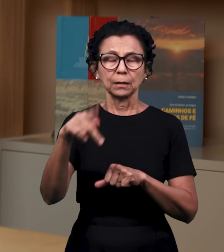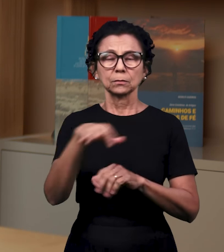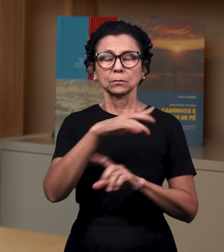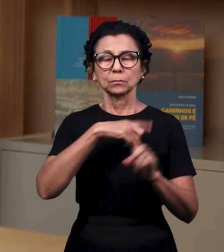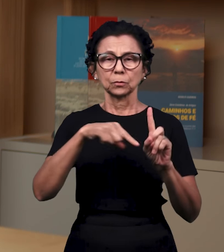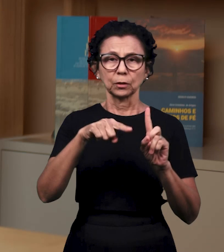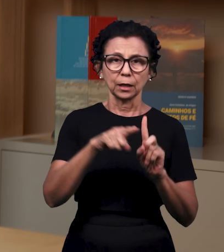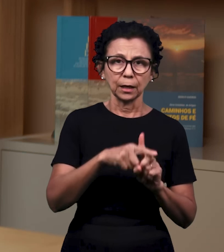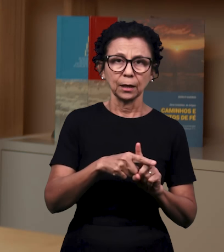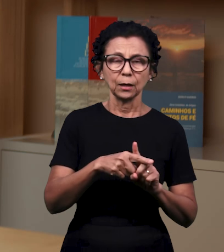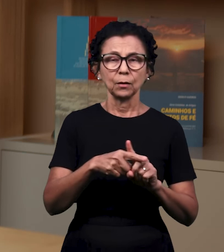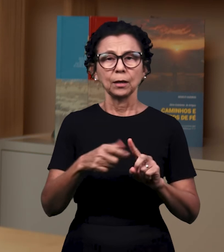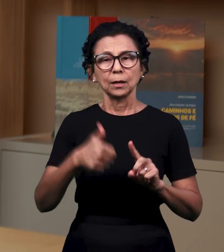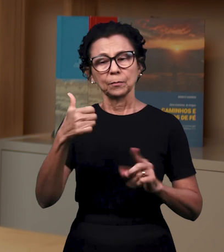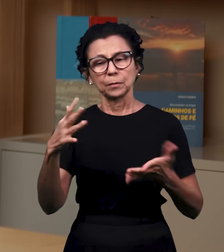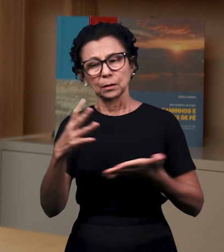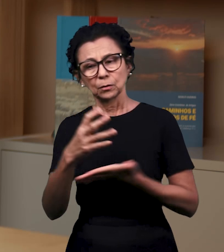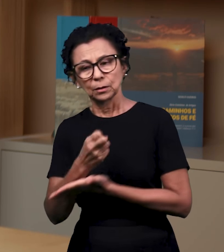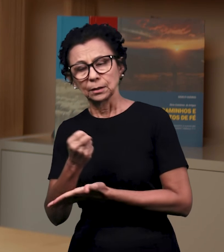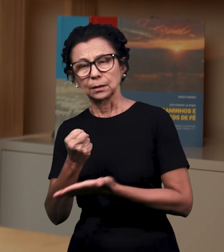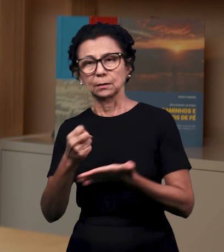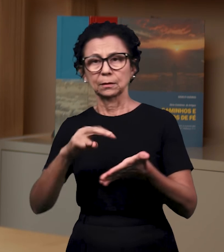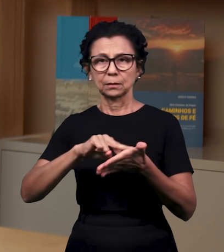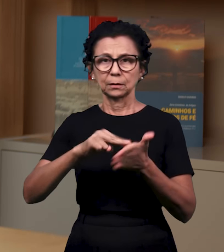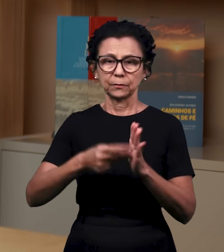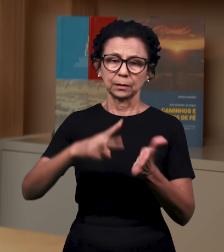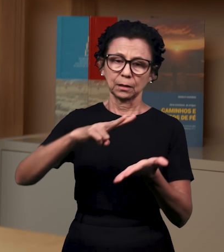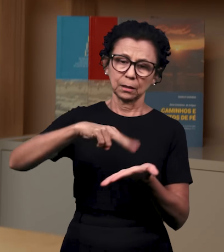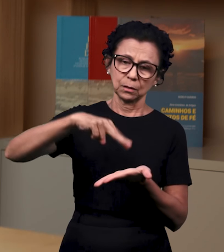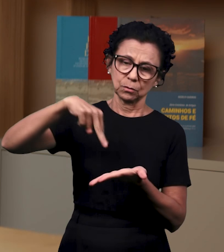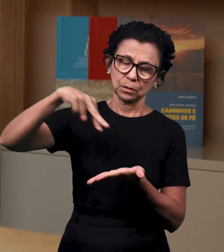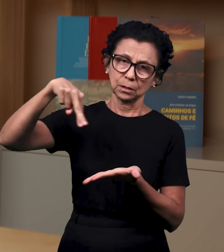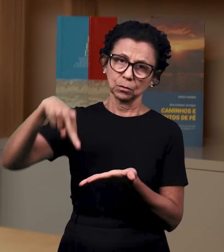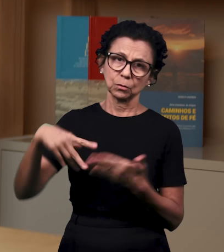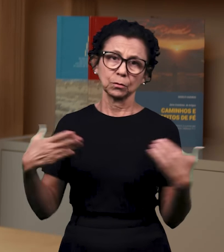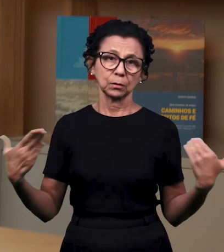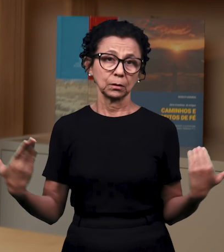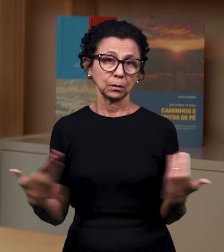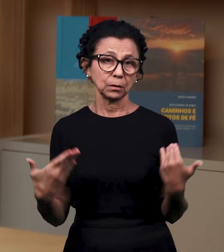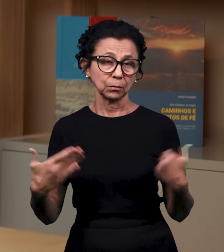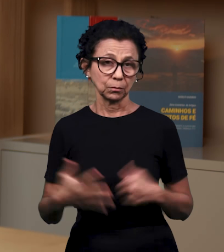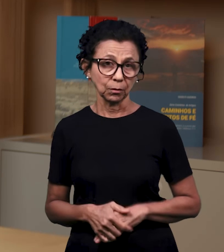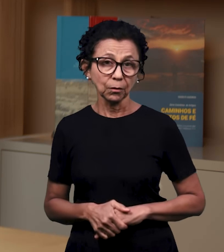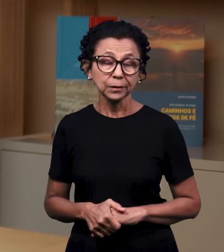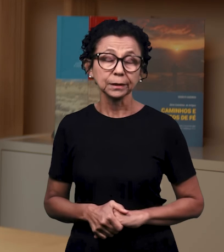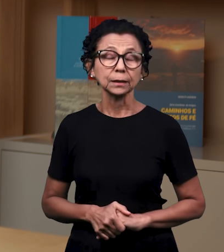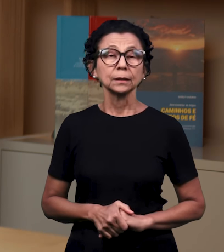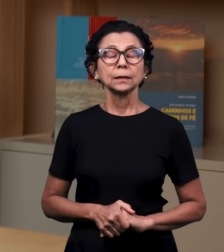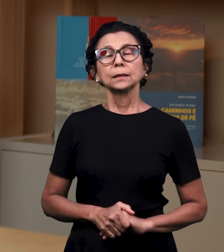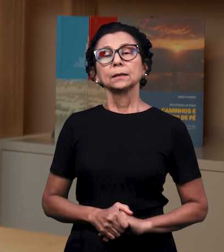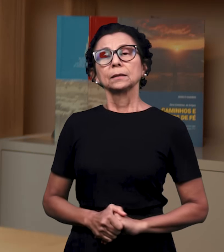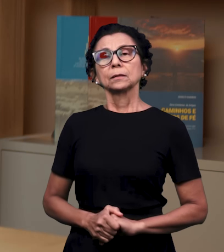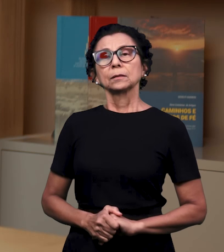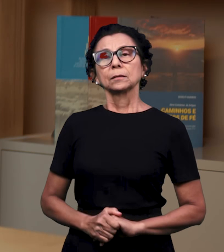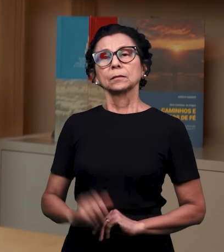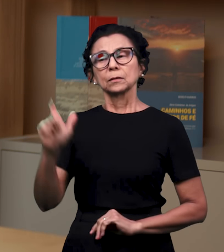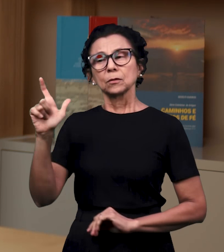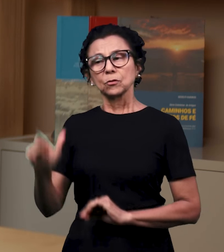ressuscitou, e agora por meio de Jesus e dos seus sinais, da